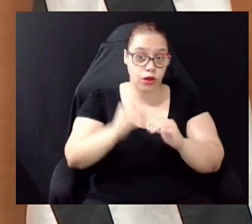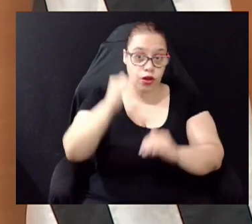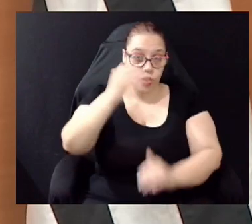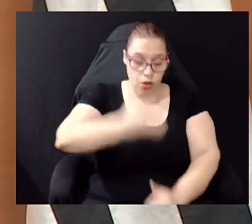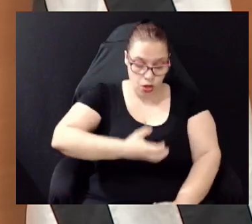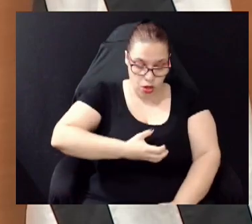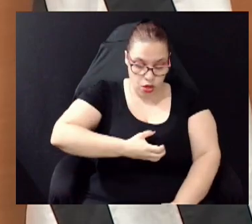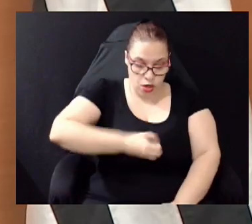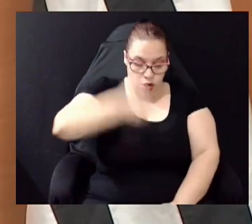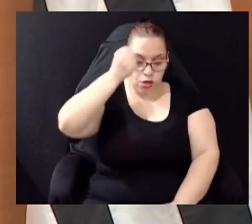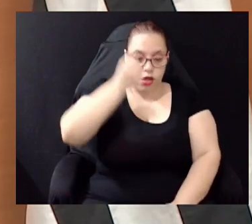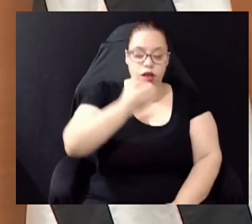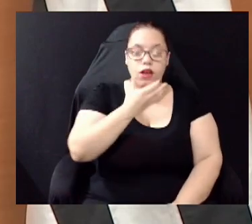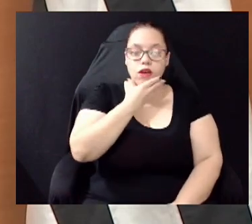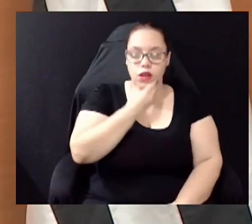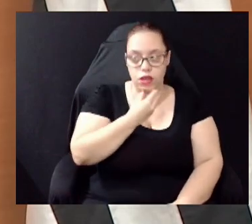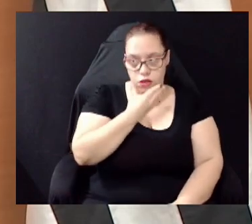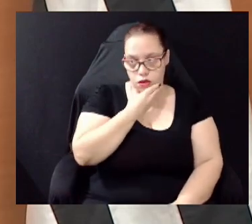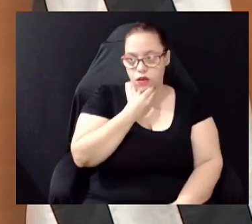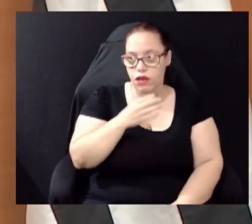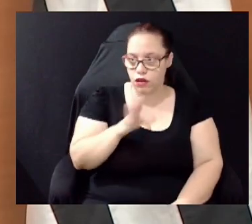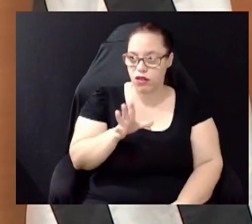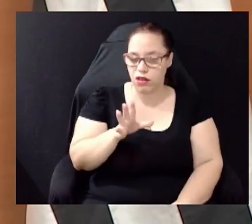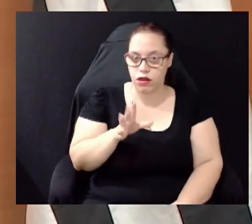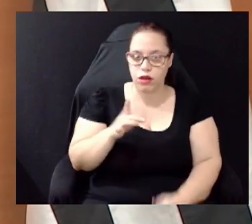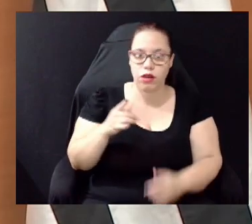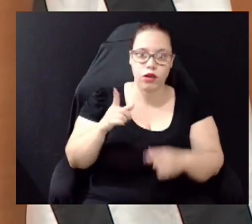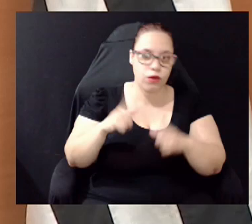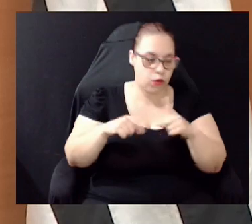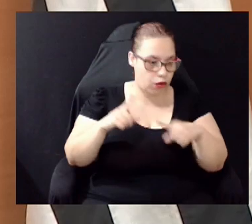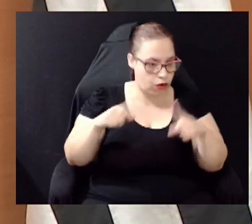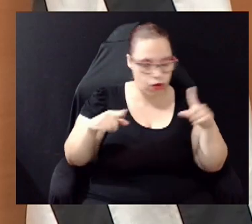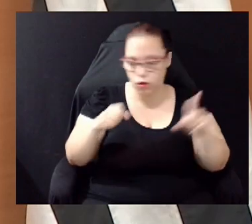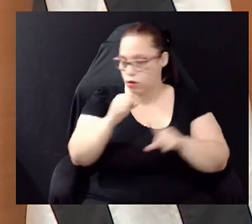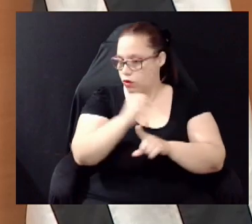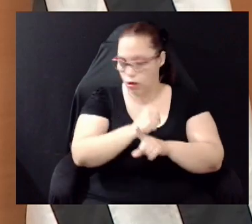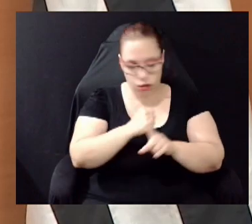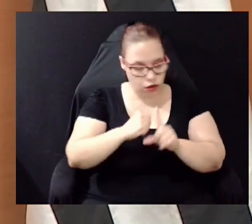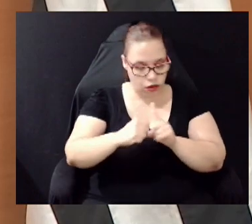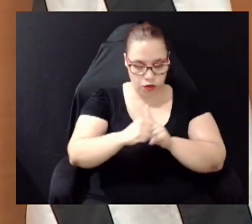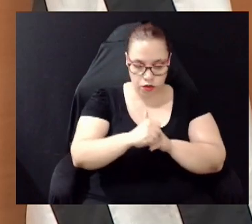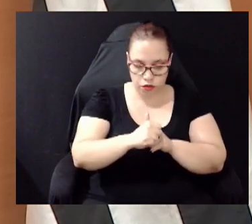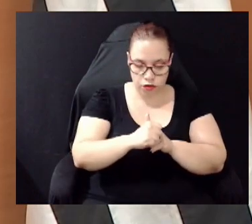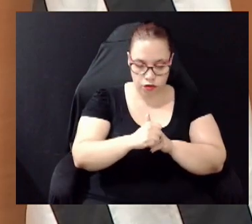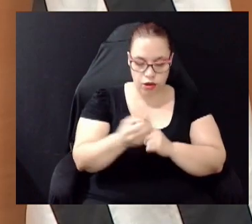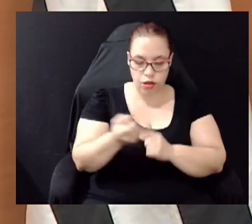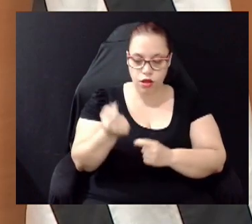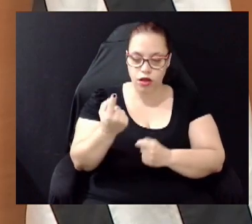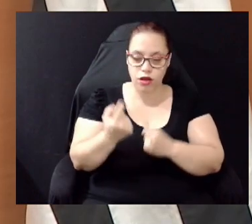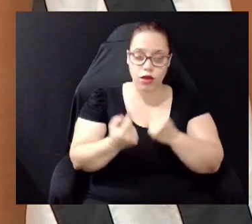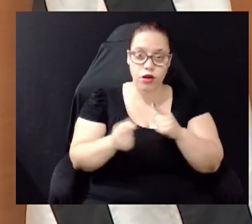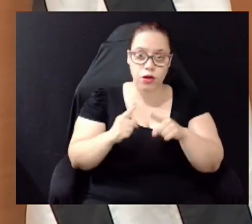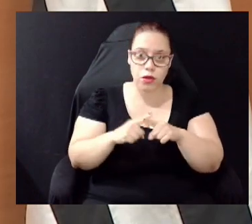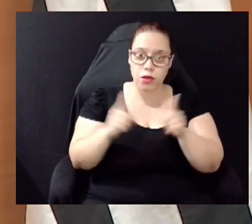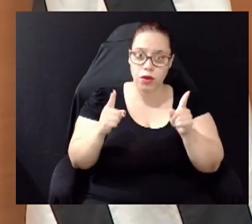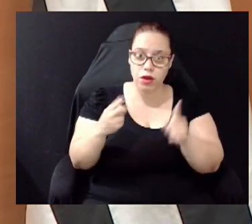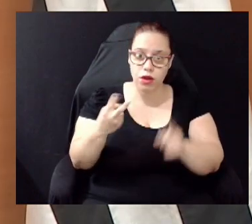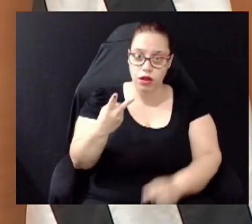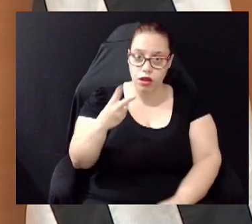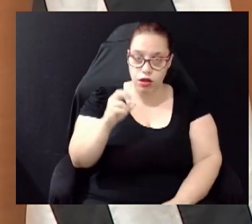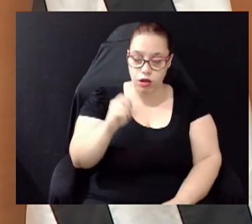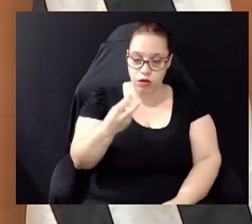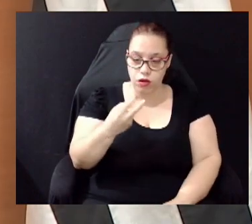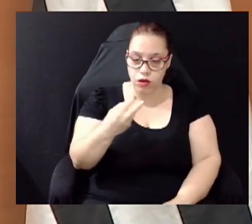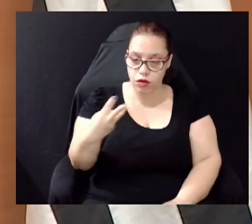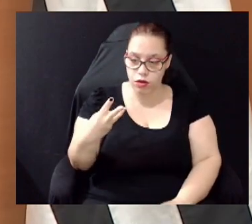que tem várias razões sociais ali que vão levar a essa situação. Mas nos dados de 2023, esse número se igualou